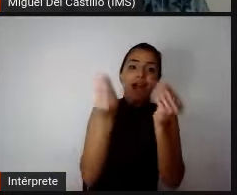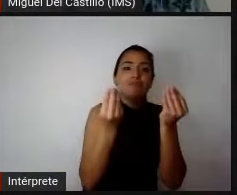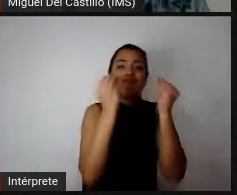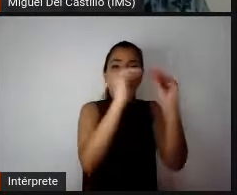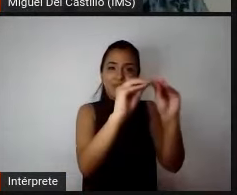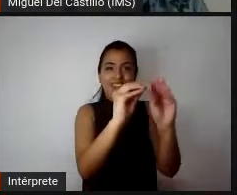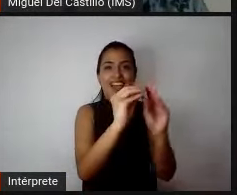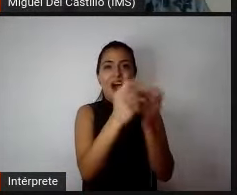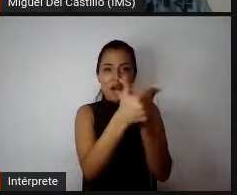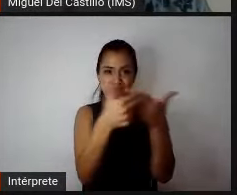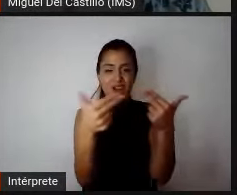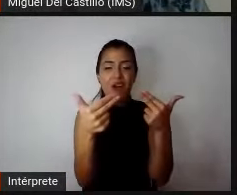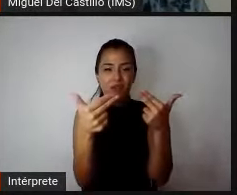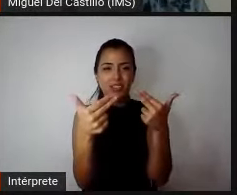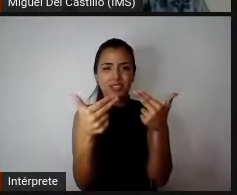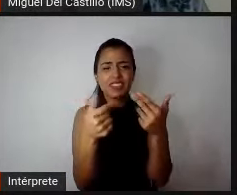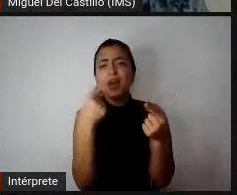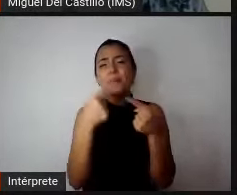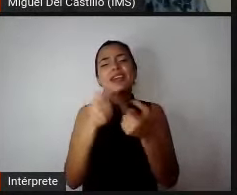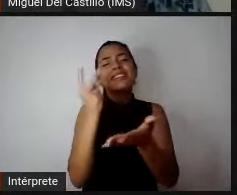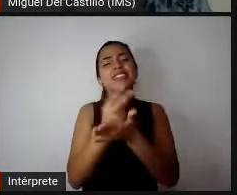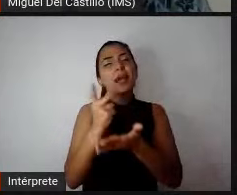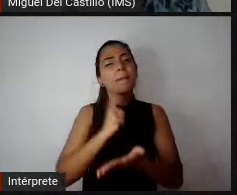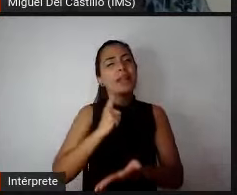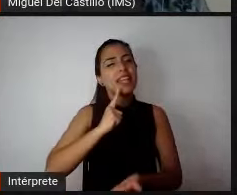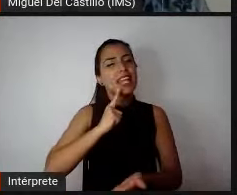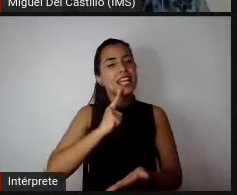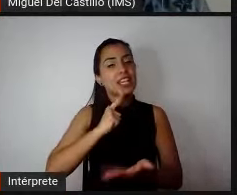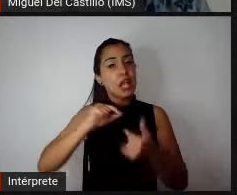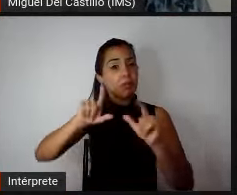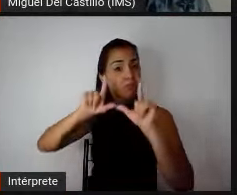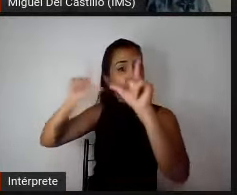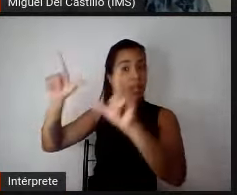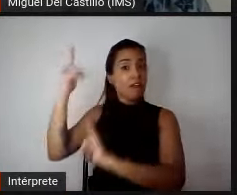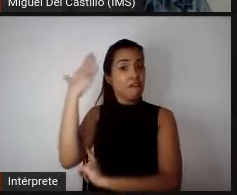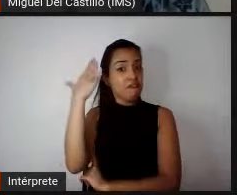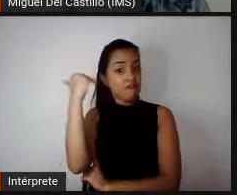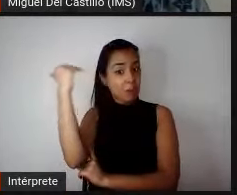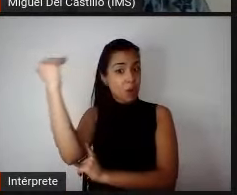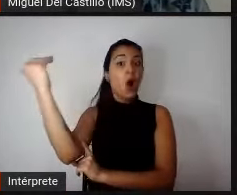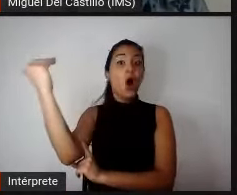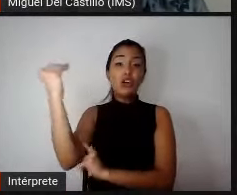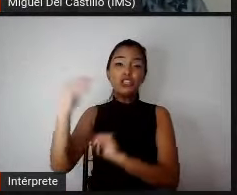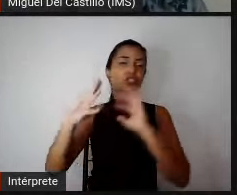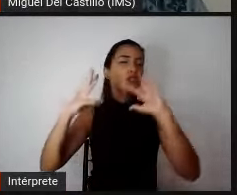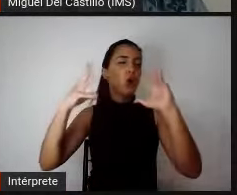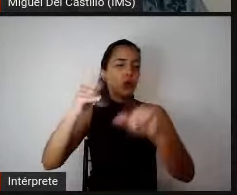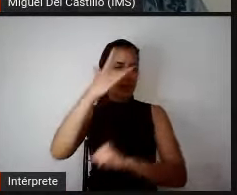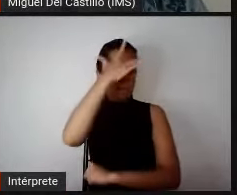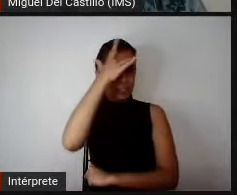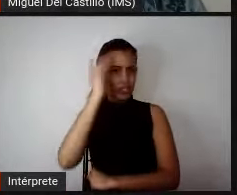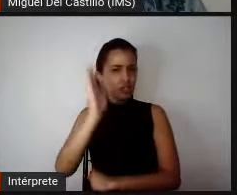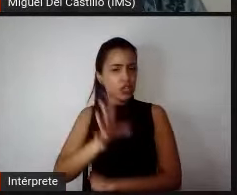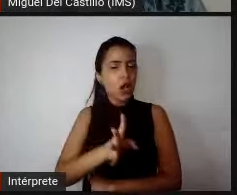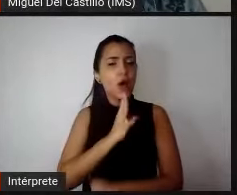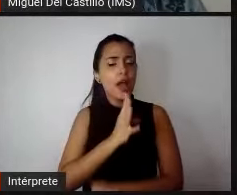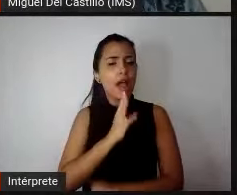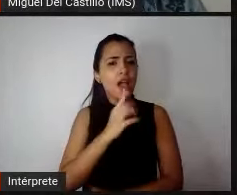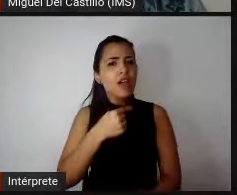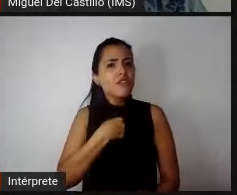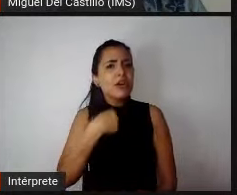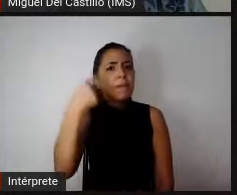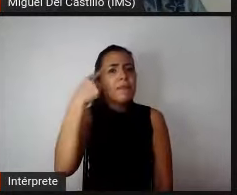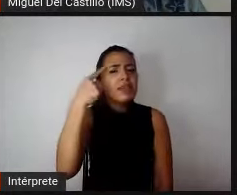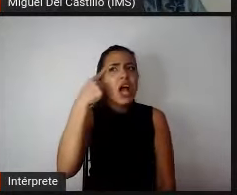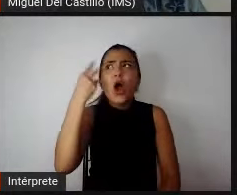os clássicos, os famosos, Rubens, Rembrandt e tudo. Como é que podem se